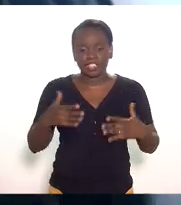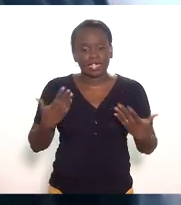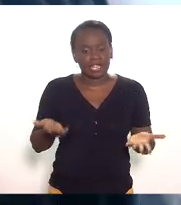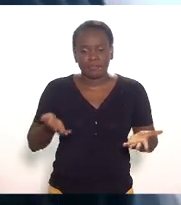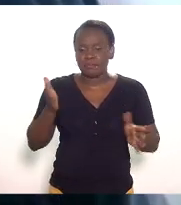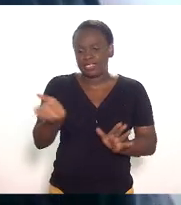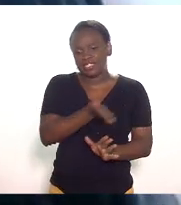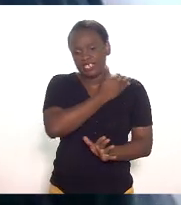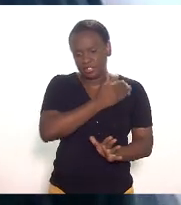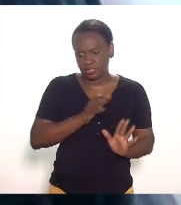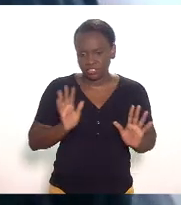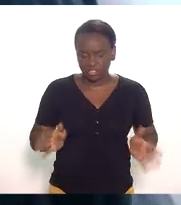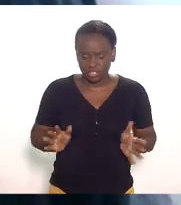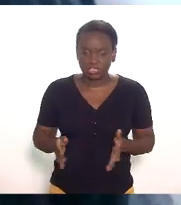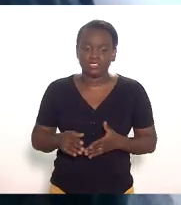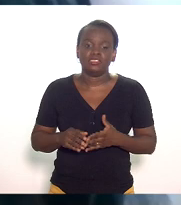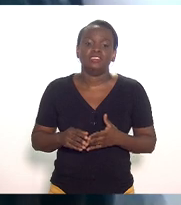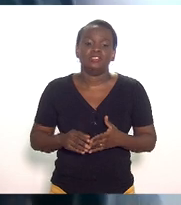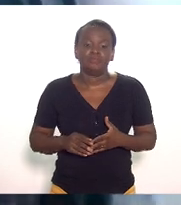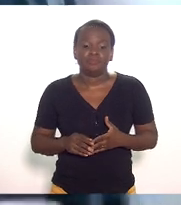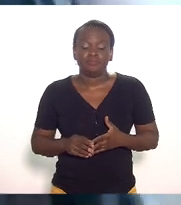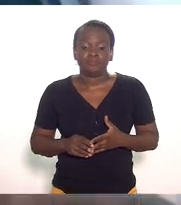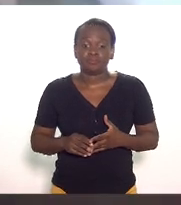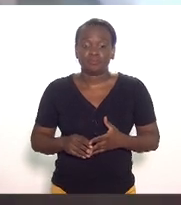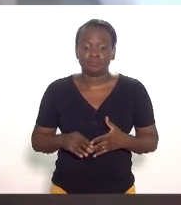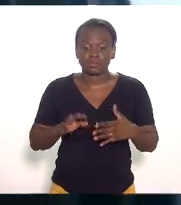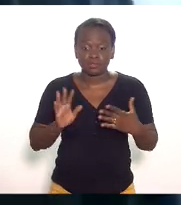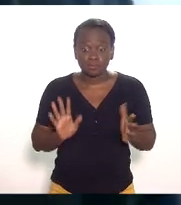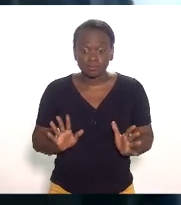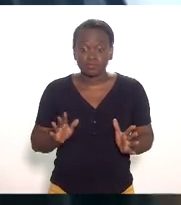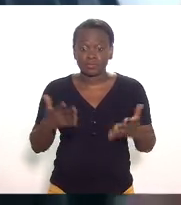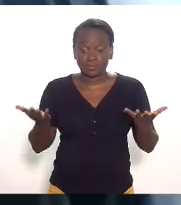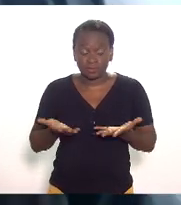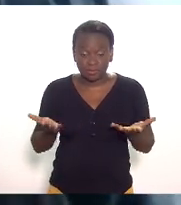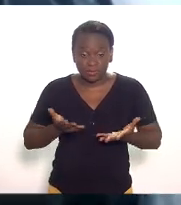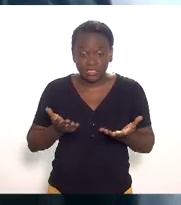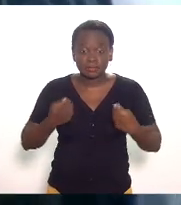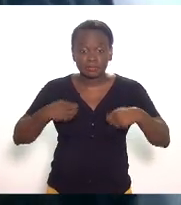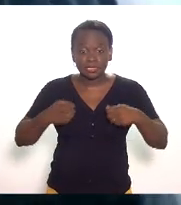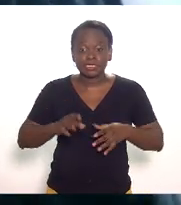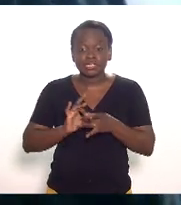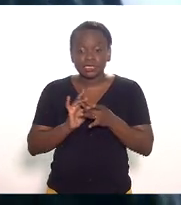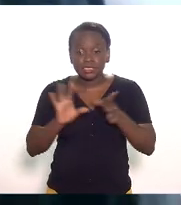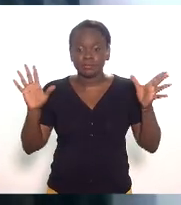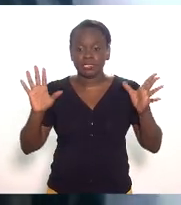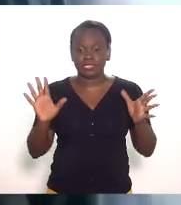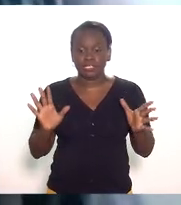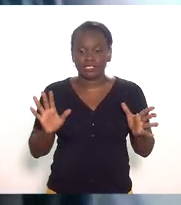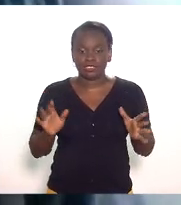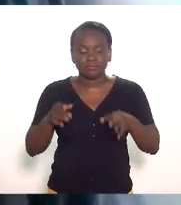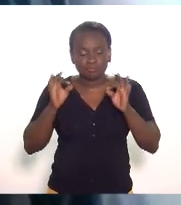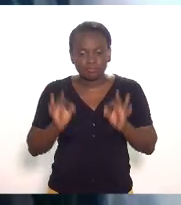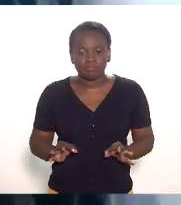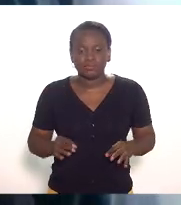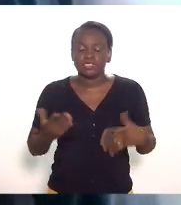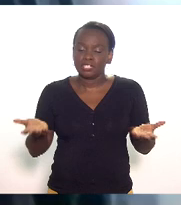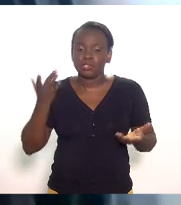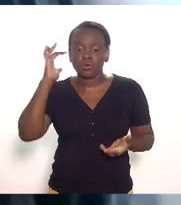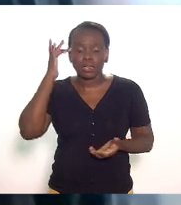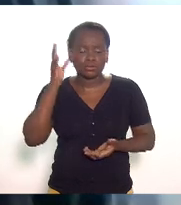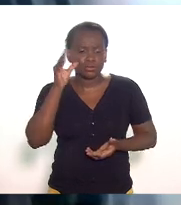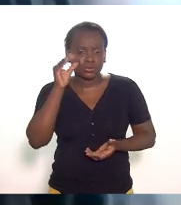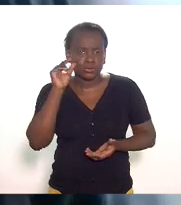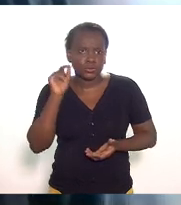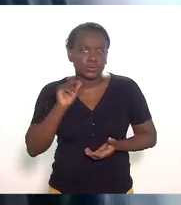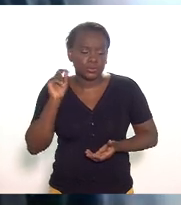águas passadas. São águas passadas. A gente está no momento de afirmar a liberdade. Eu acho curioso,